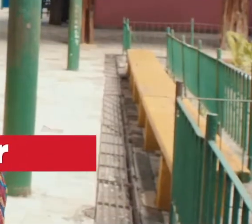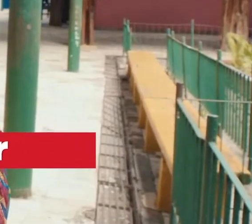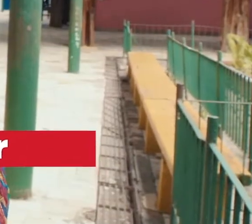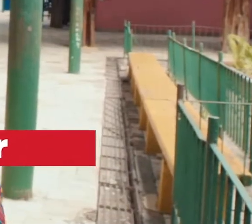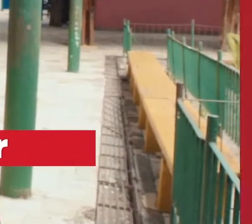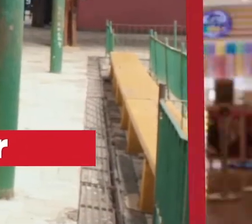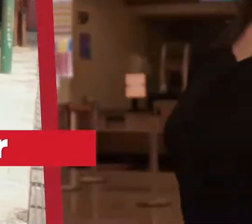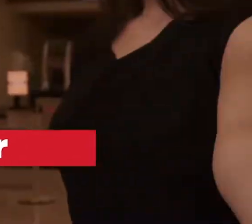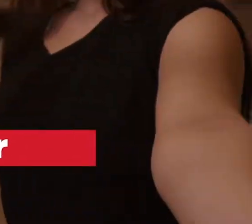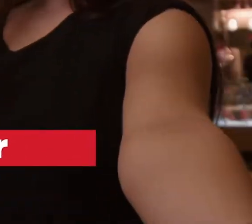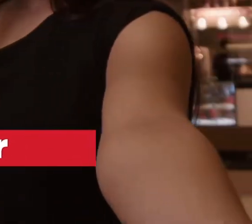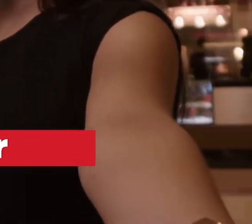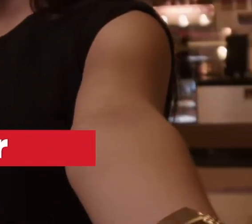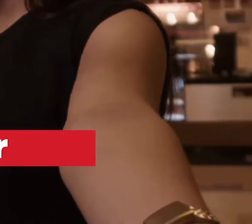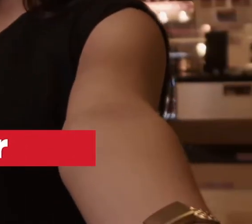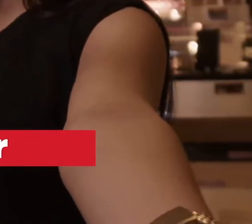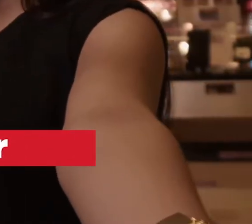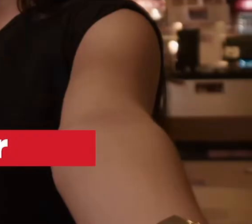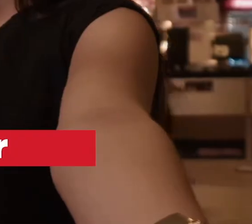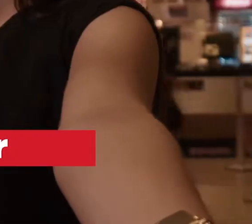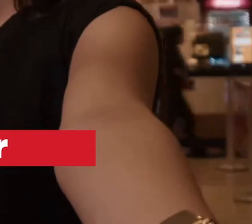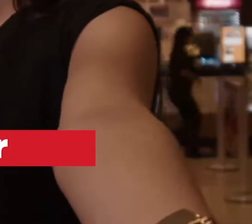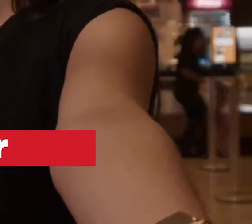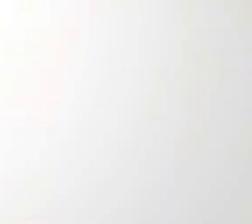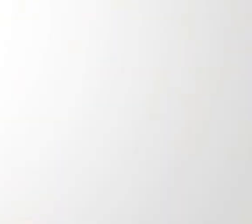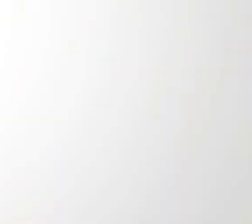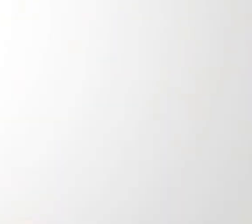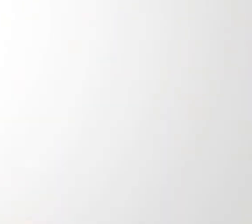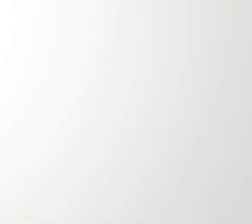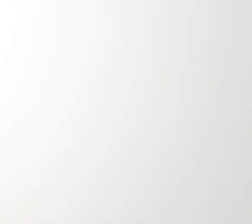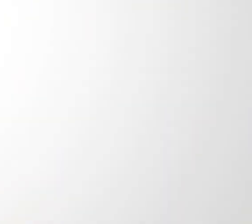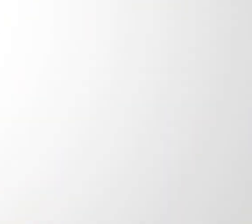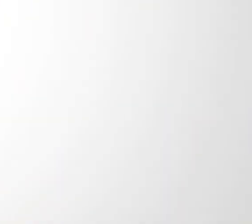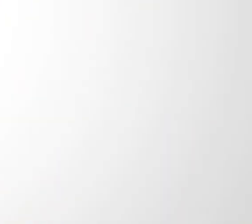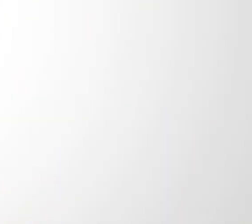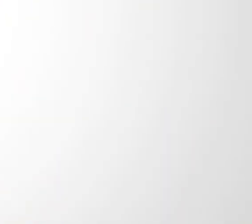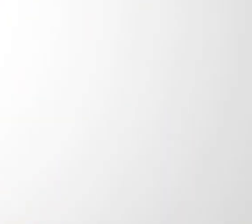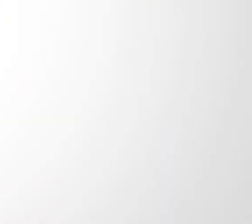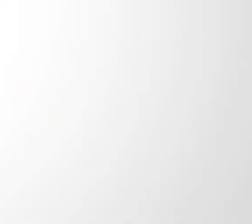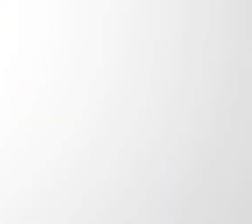só que a forma Gonçalves dia aprenda Onde Estiver